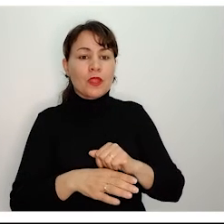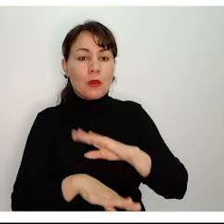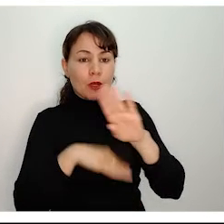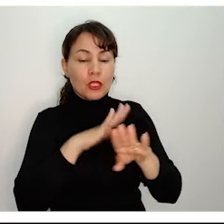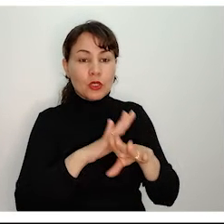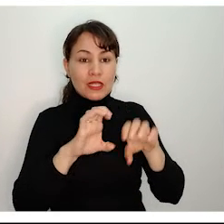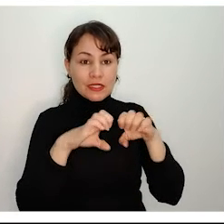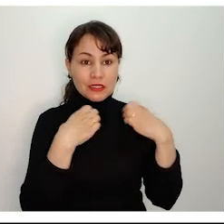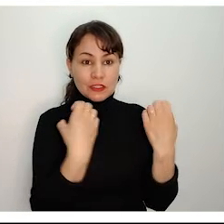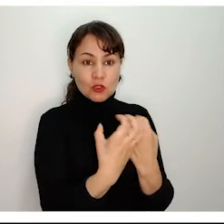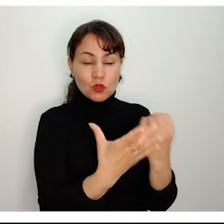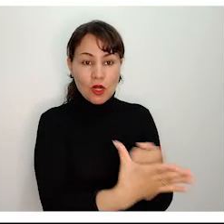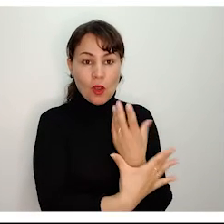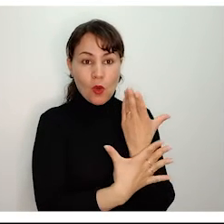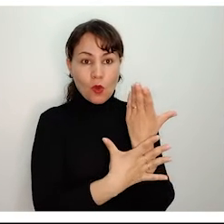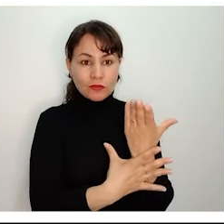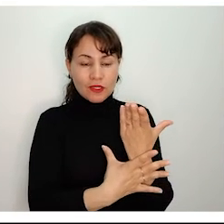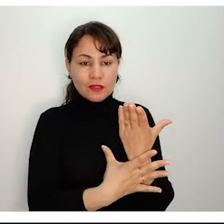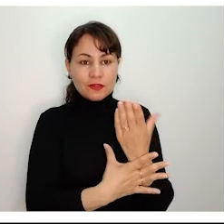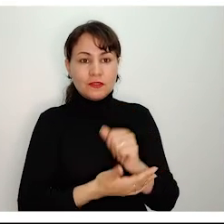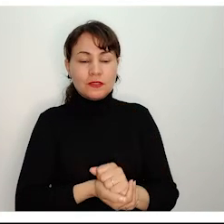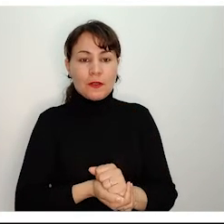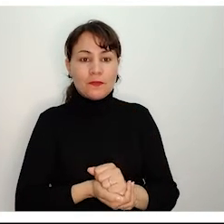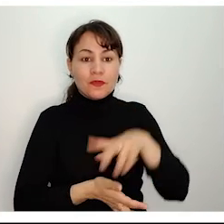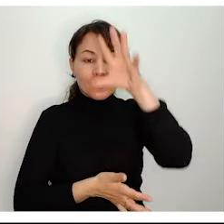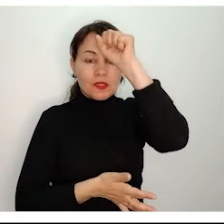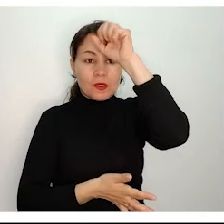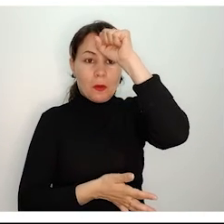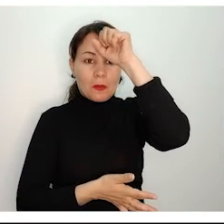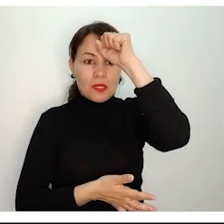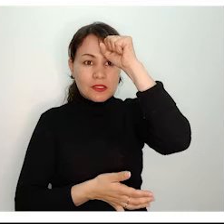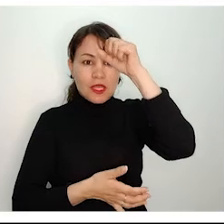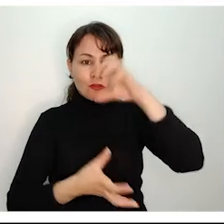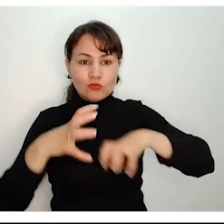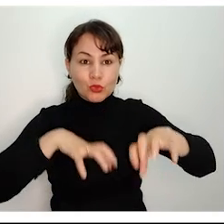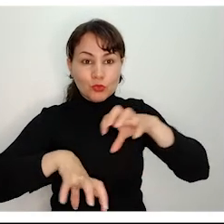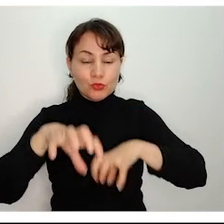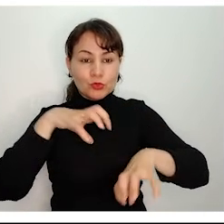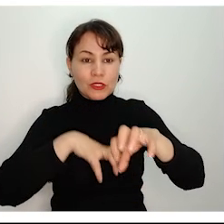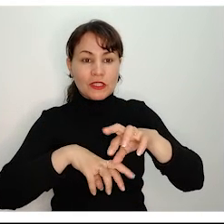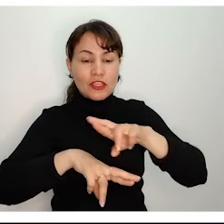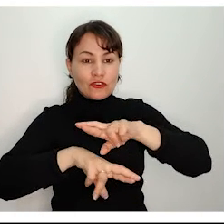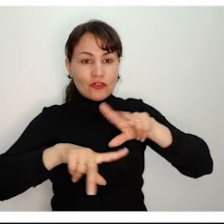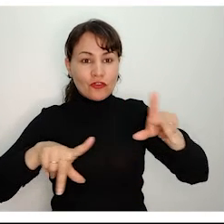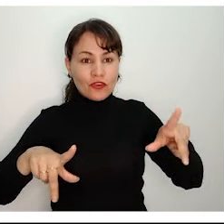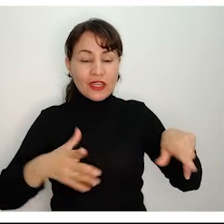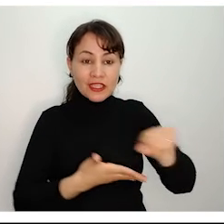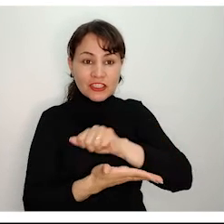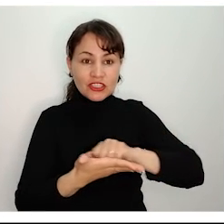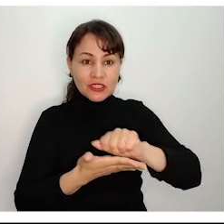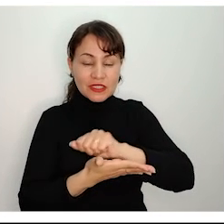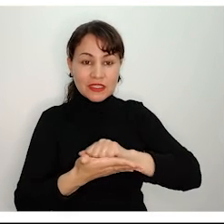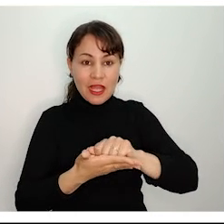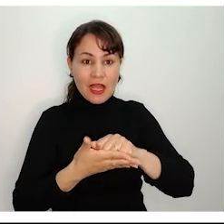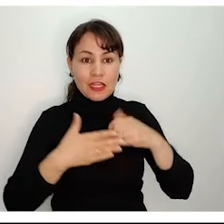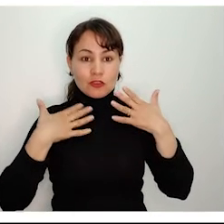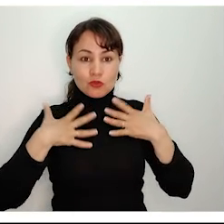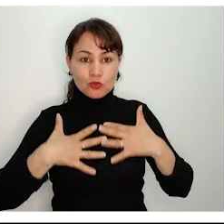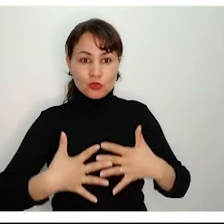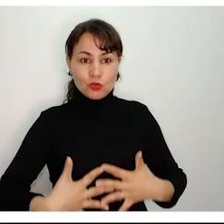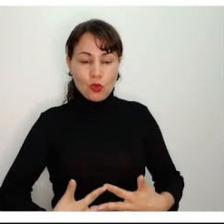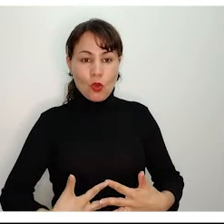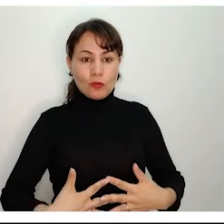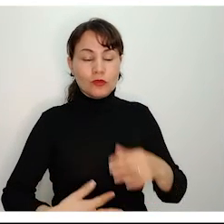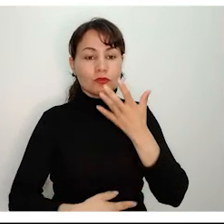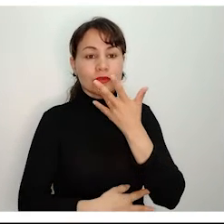as modificações estruturais possam acontecer. Então, a aprendizagem mobiliza diversos